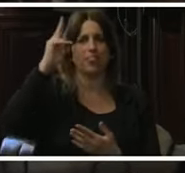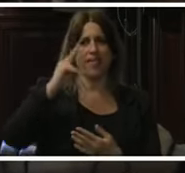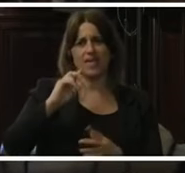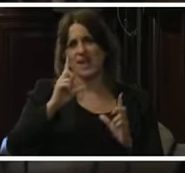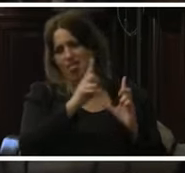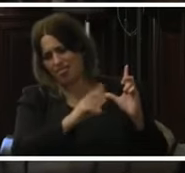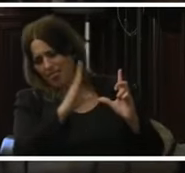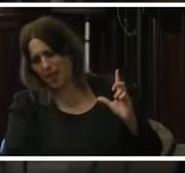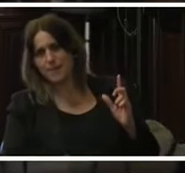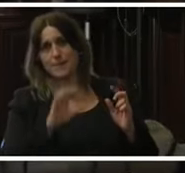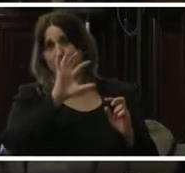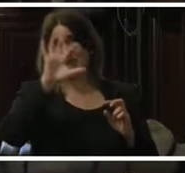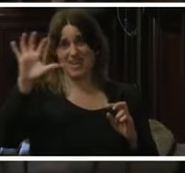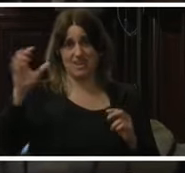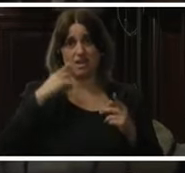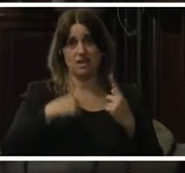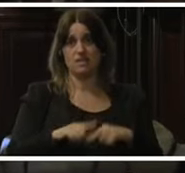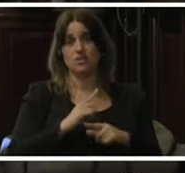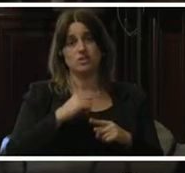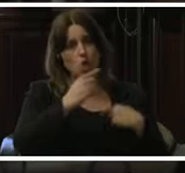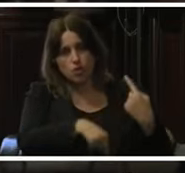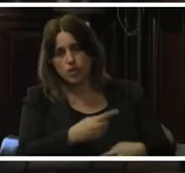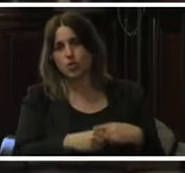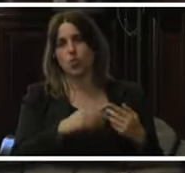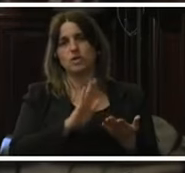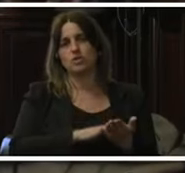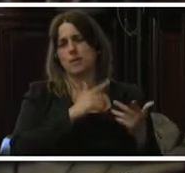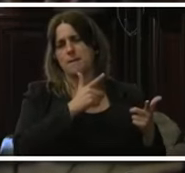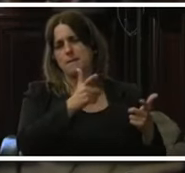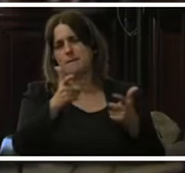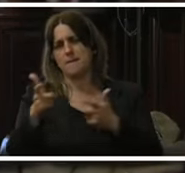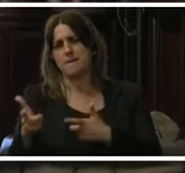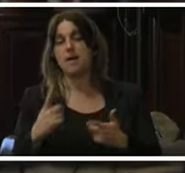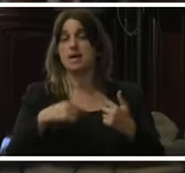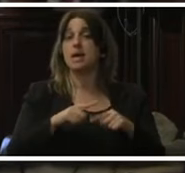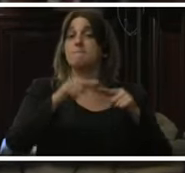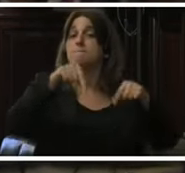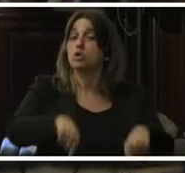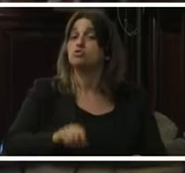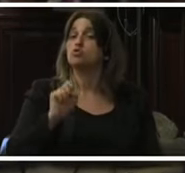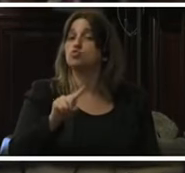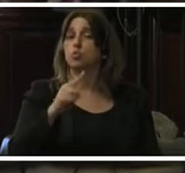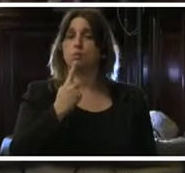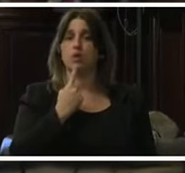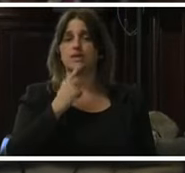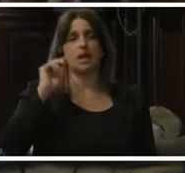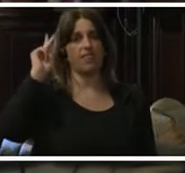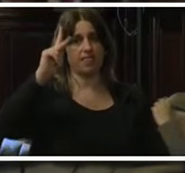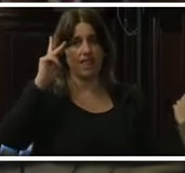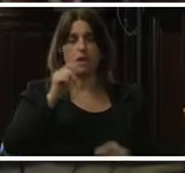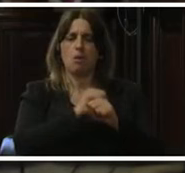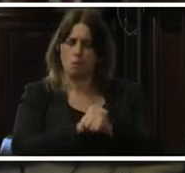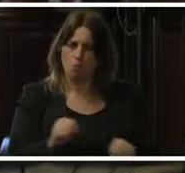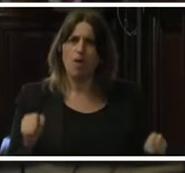histórico contínuo do processo de extermínio e que por isso sua política indigenista pode influenciar outros